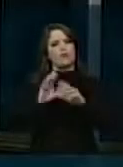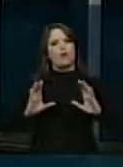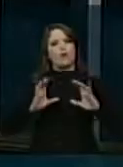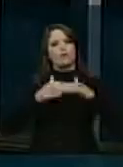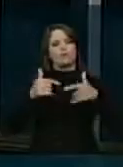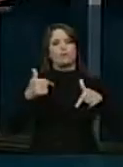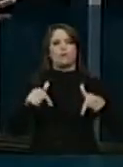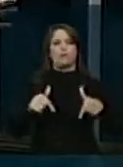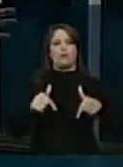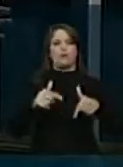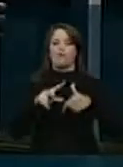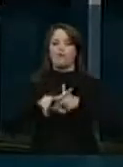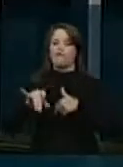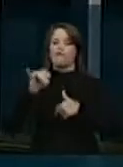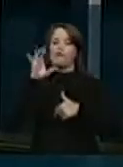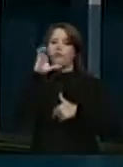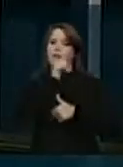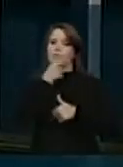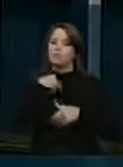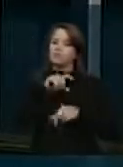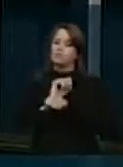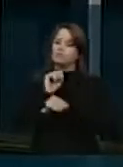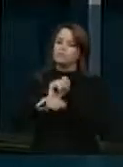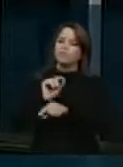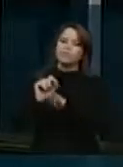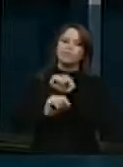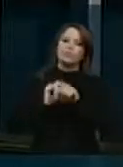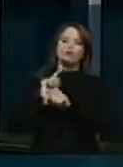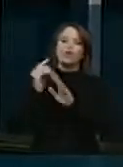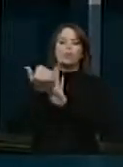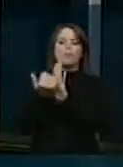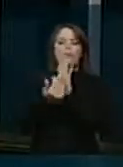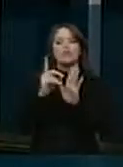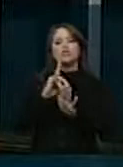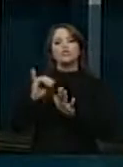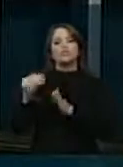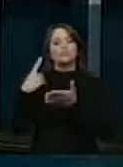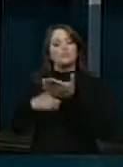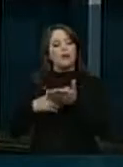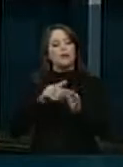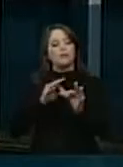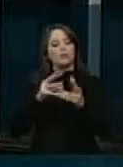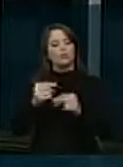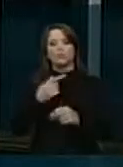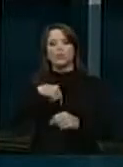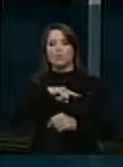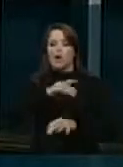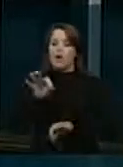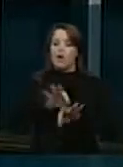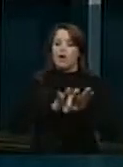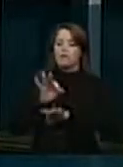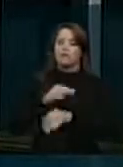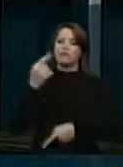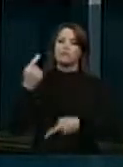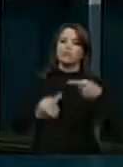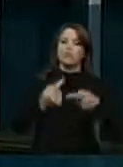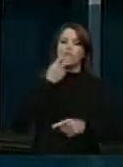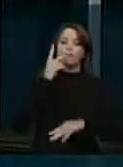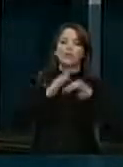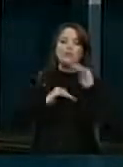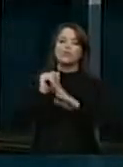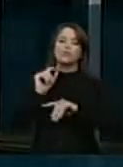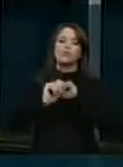Comissão do Trabalho, em breve, estou já definindo data, para organizarmos um debate sobre essa questão da